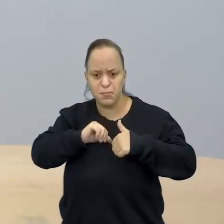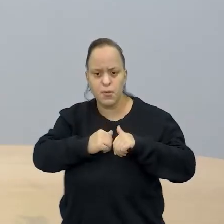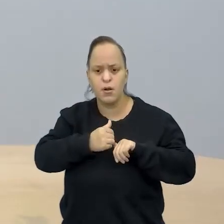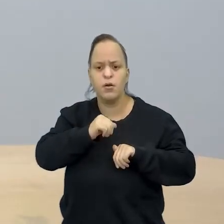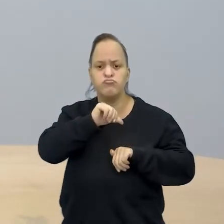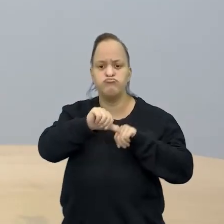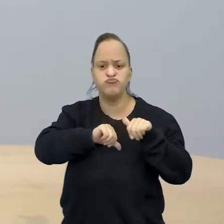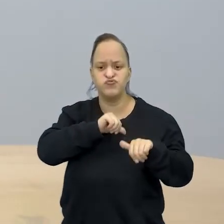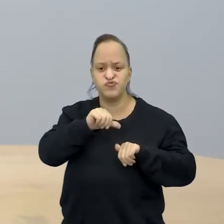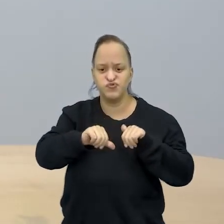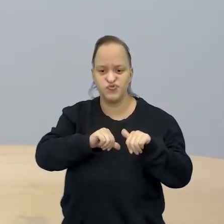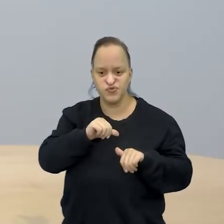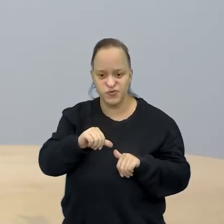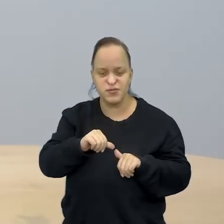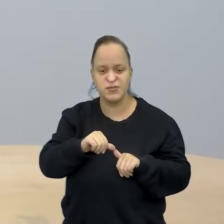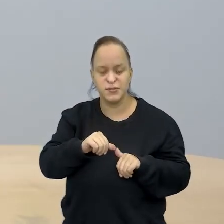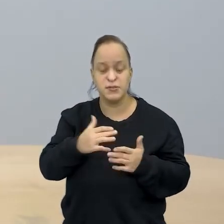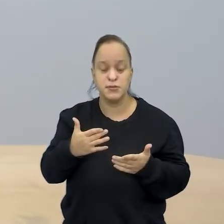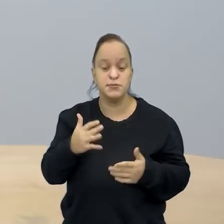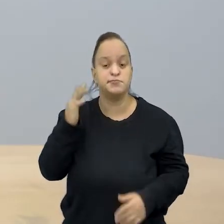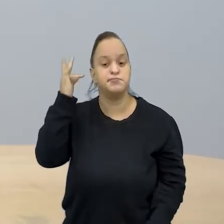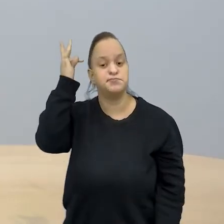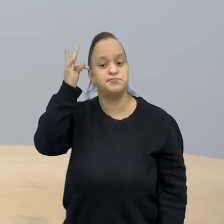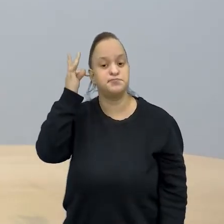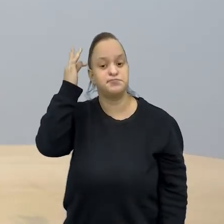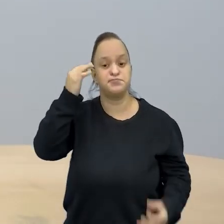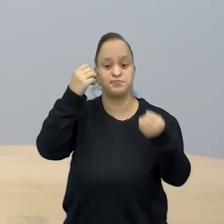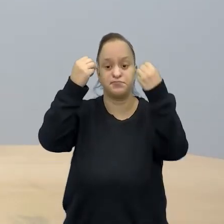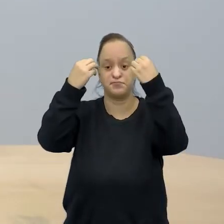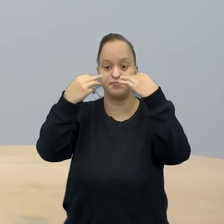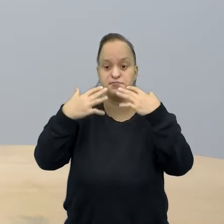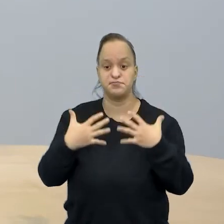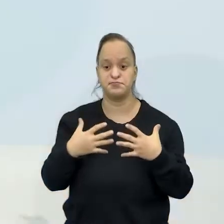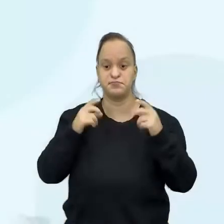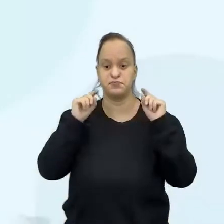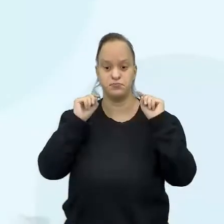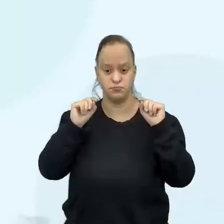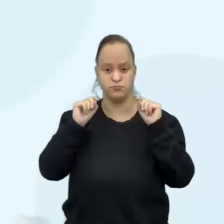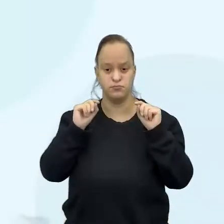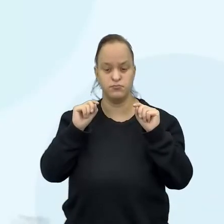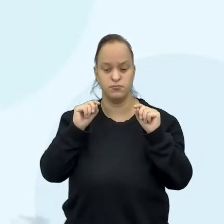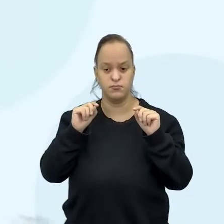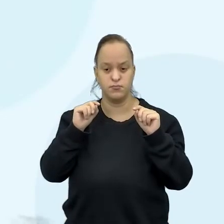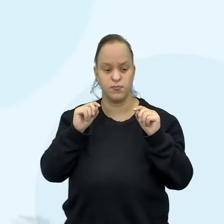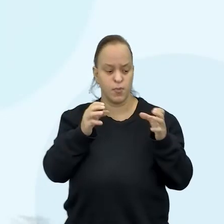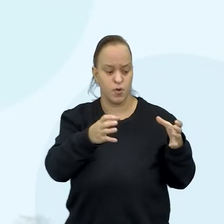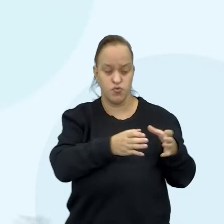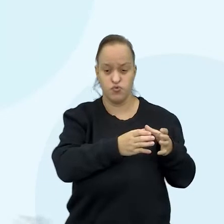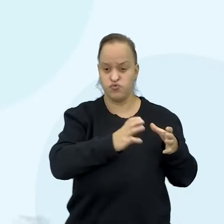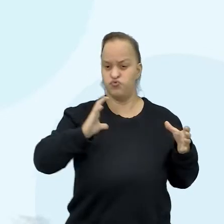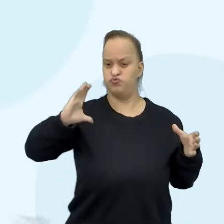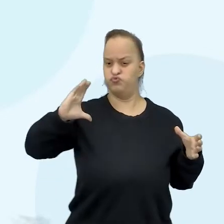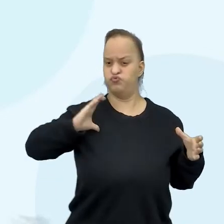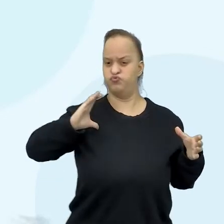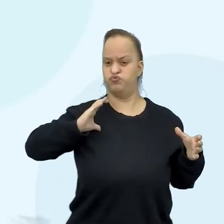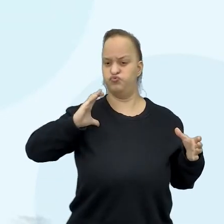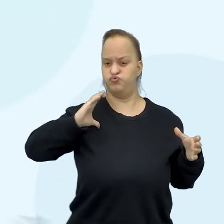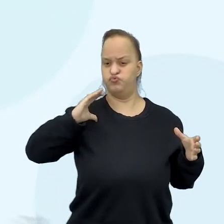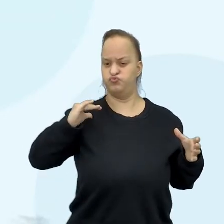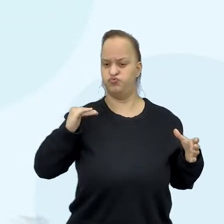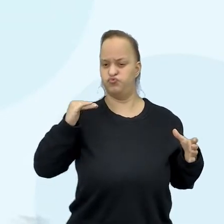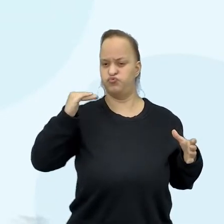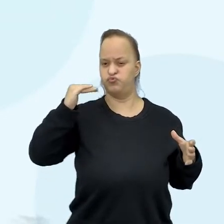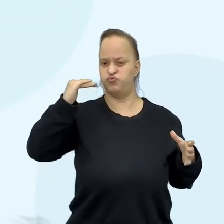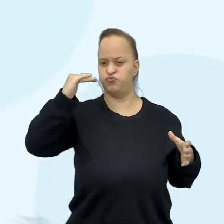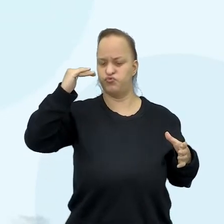Bom, aí o Foucault diz assim para a gente: com a ascensão da burguesia ao poder, né, pessoal, conforme o capitalismo